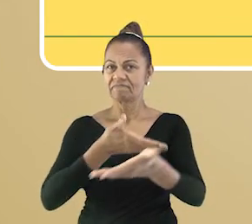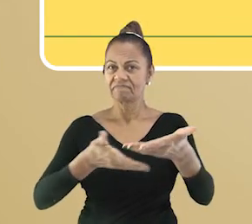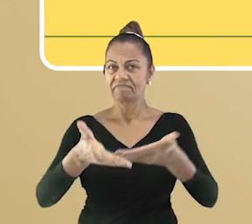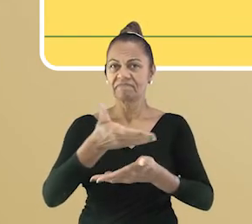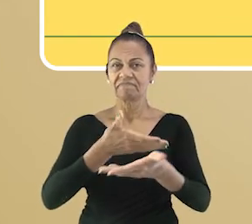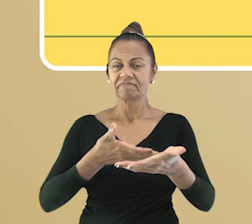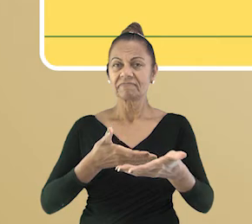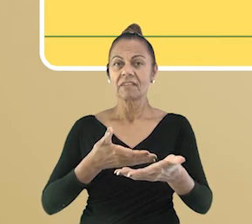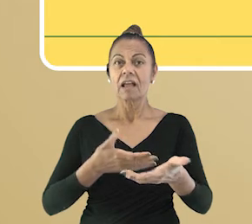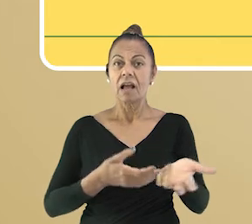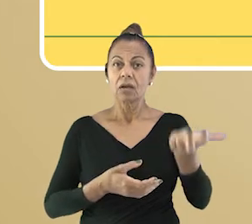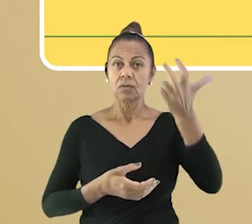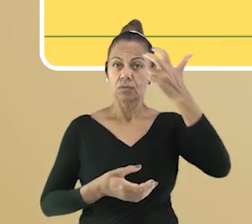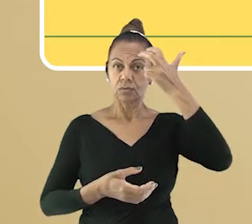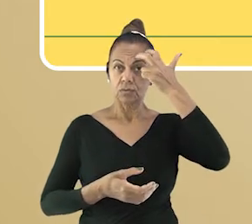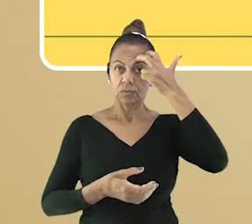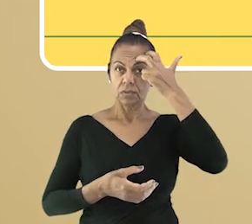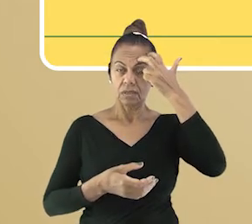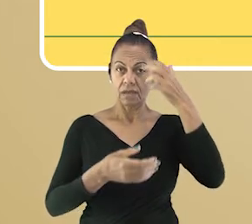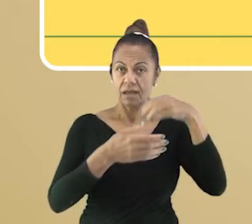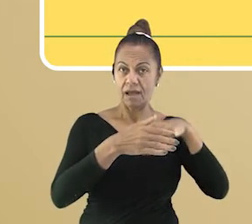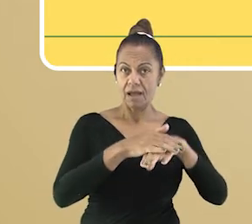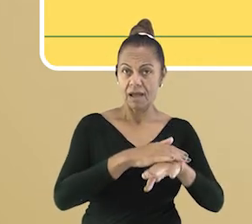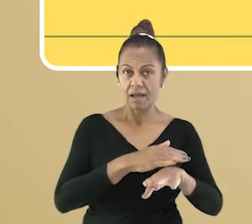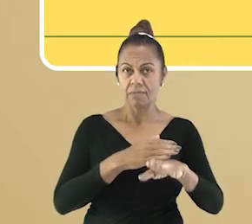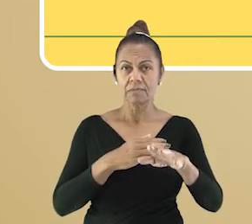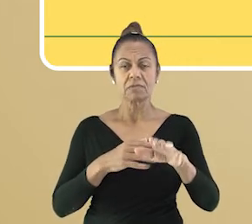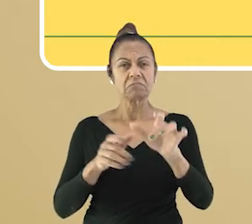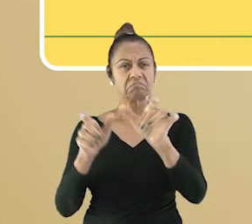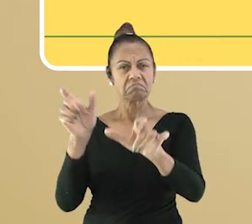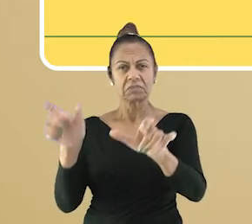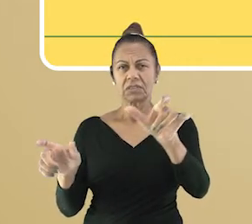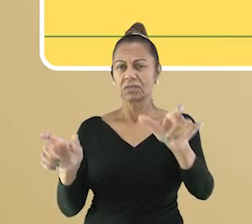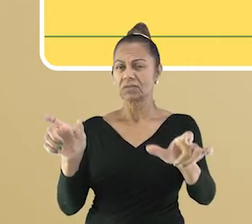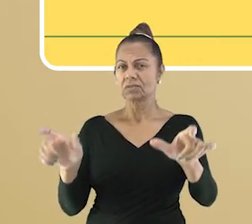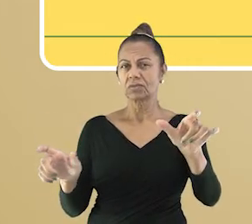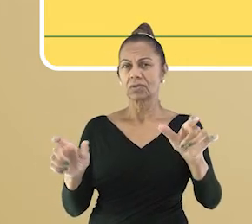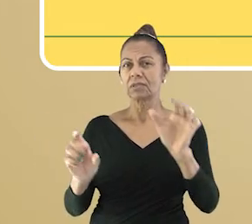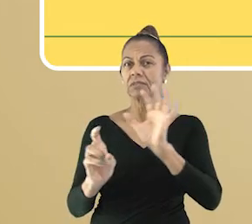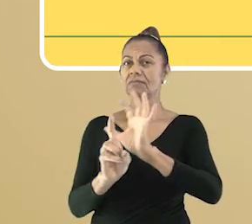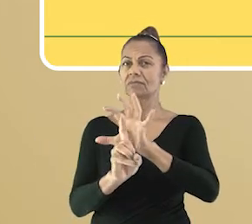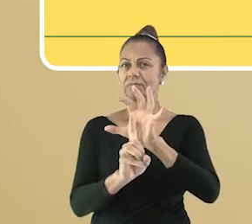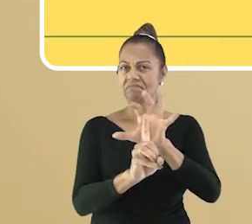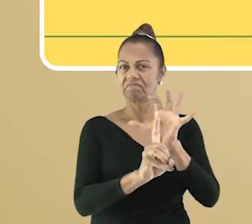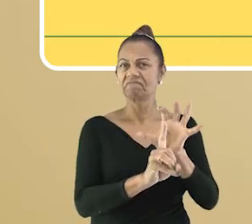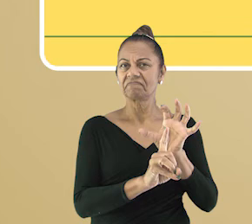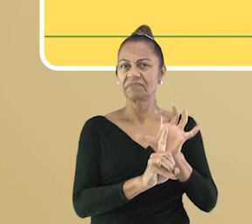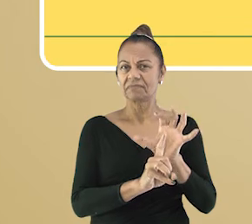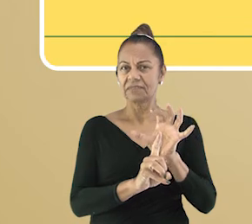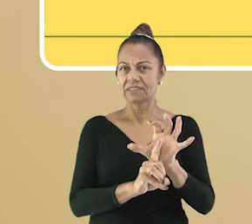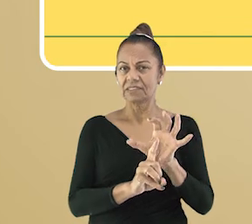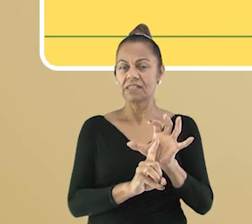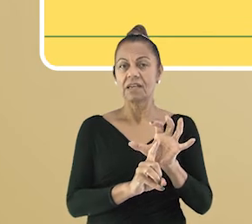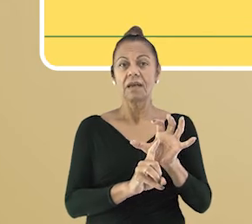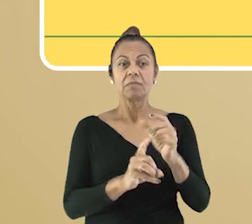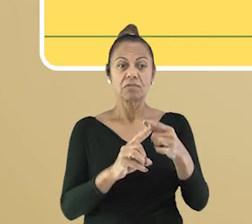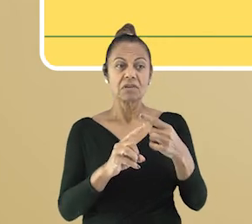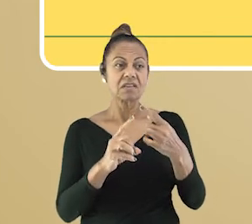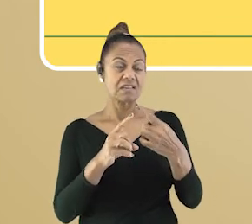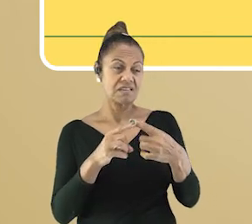as pessoas que estão à nossa volta também nos influenciam, com os hábitos delas e com as suas formas de